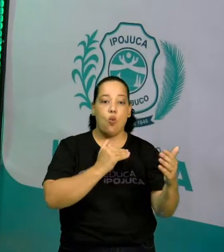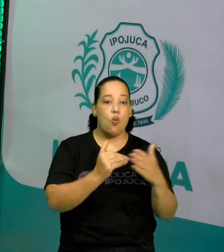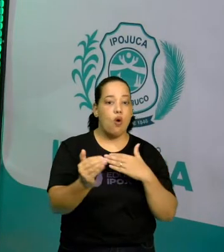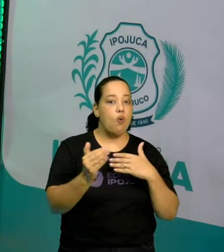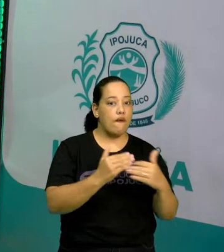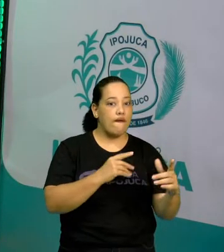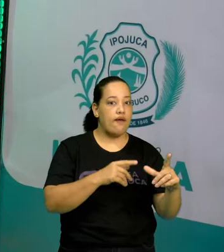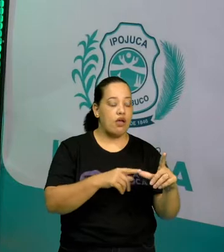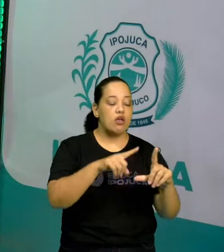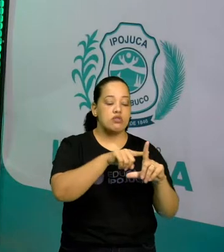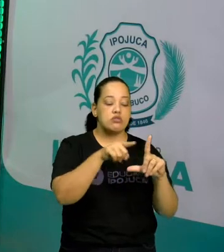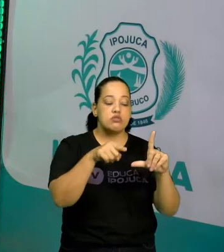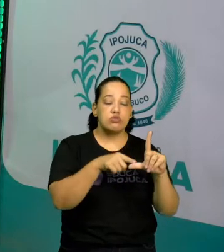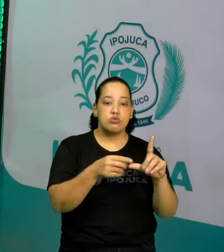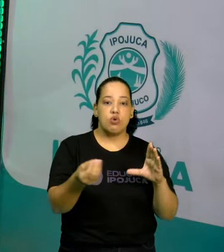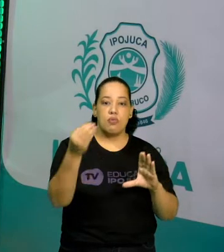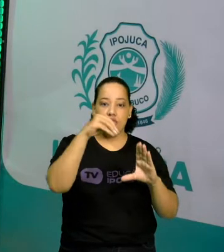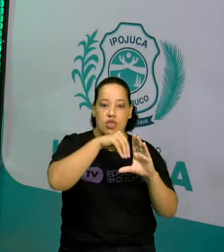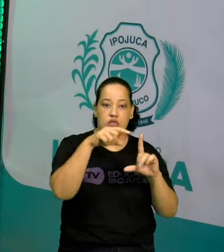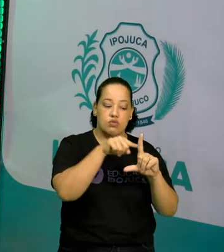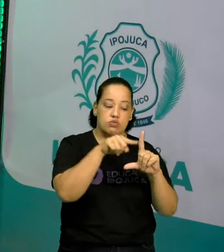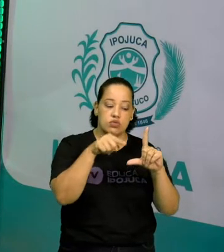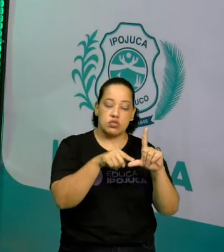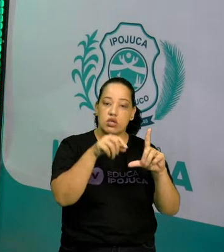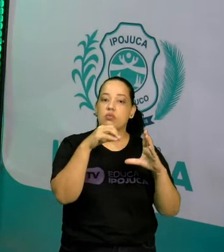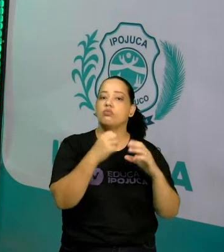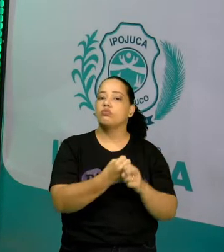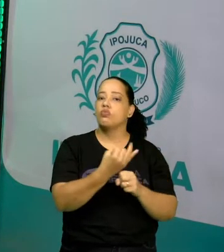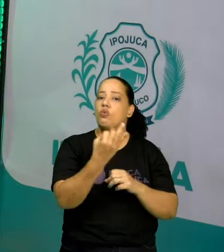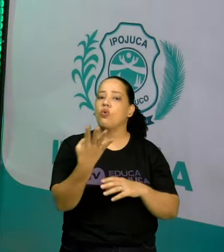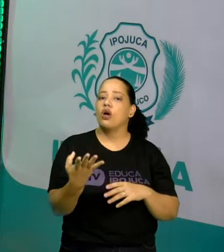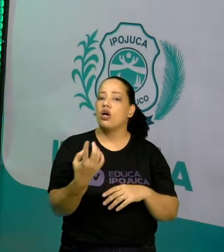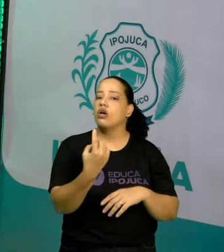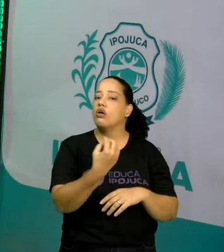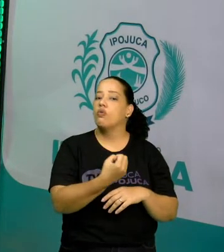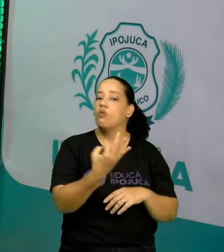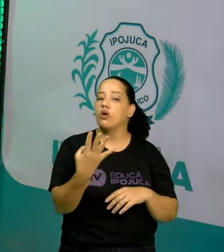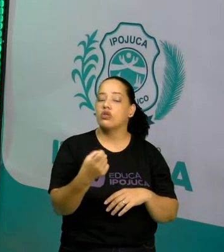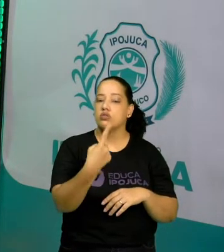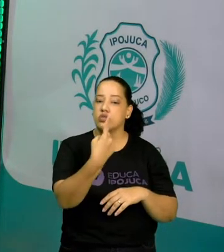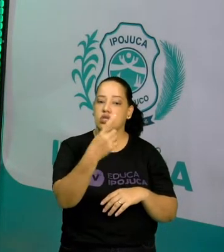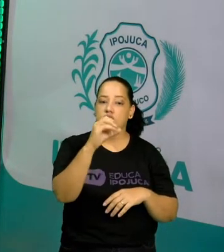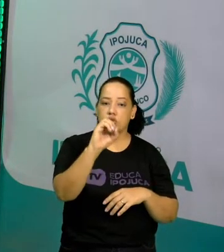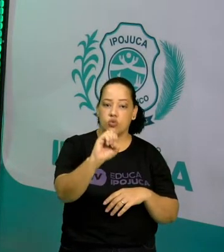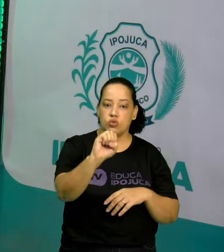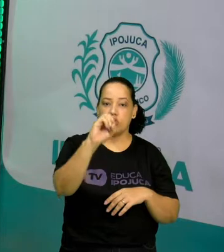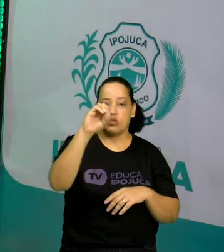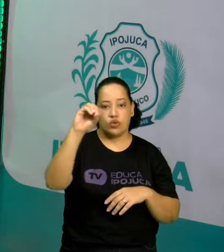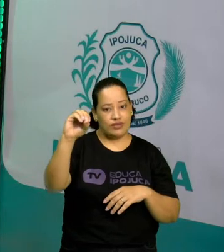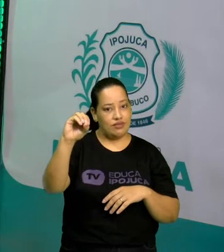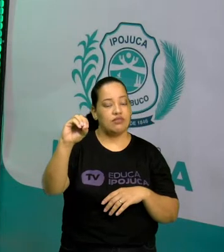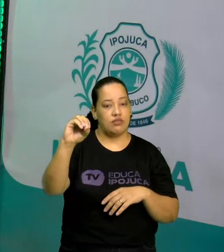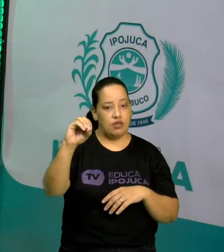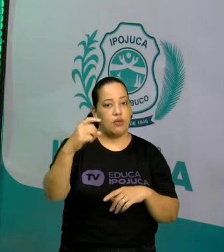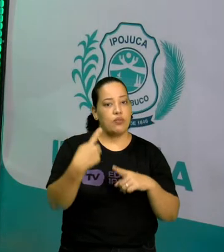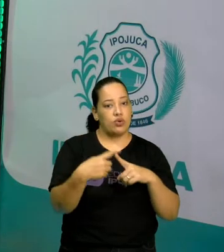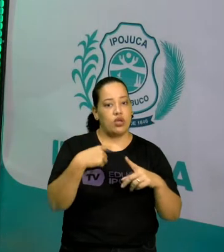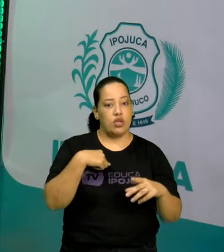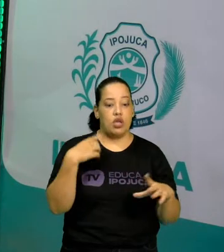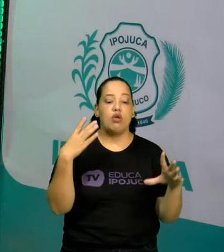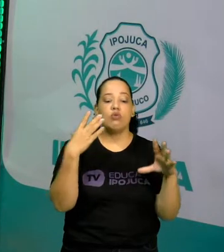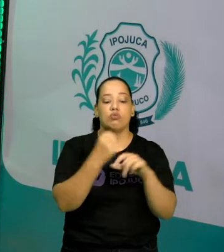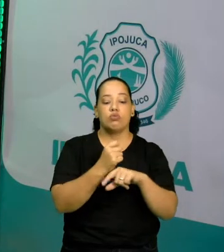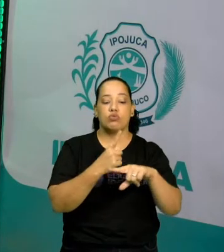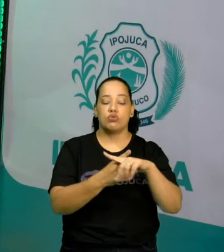a soma dos ângulos internos de qualquer triângulo sempre é 180 graus. Se você somar ali o primeiro